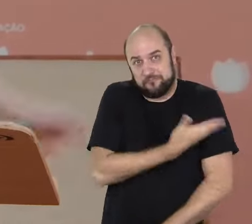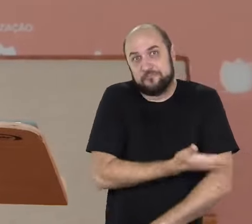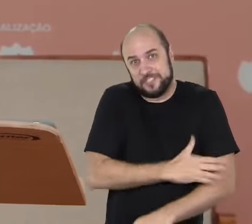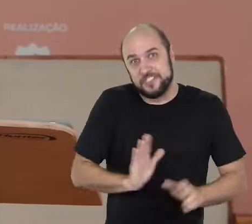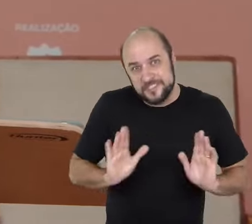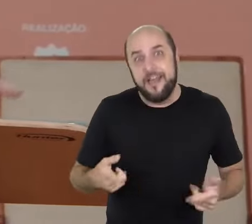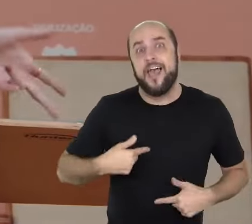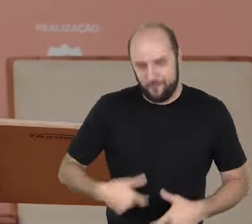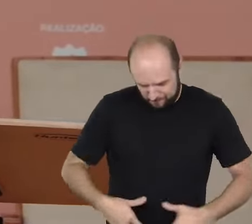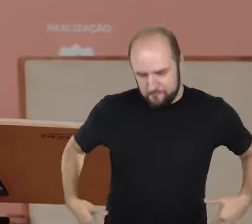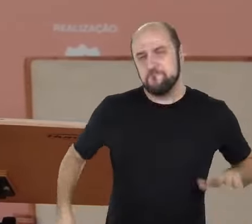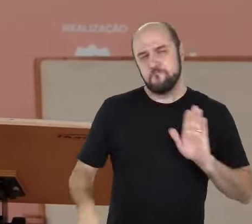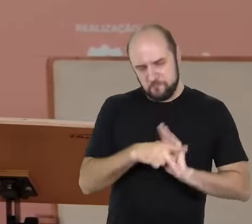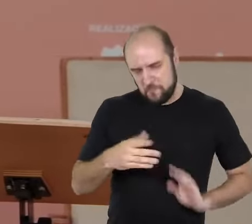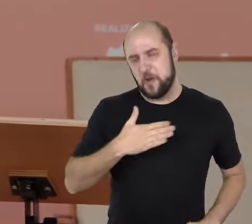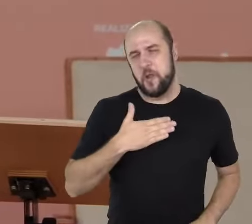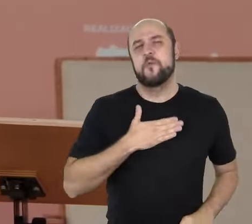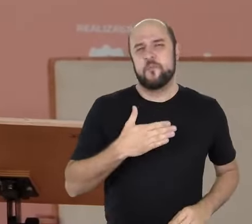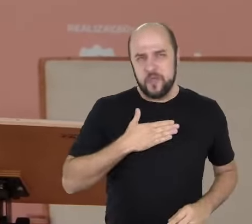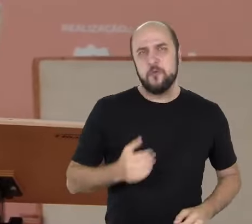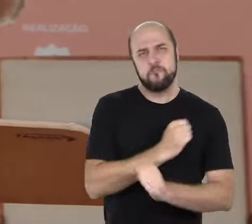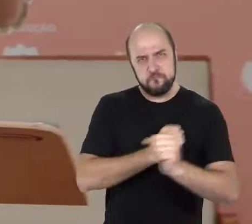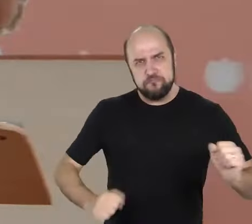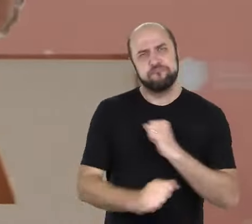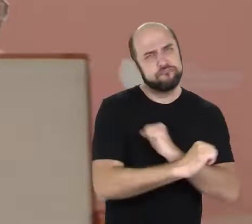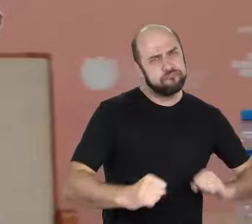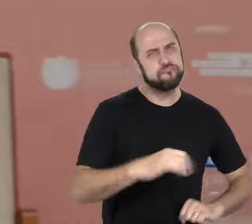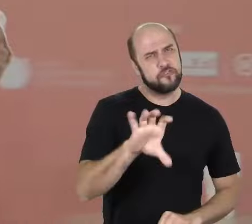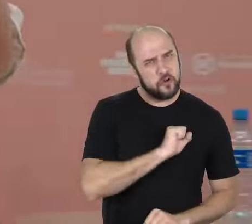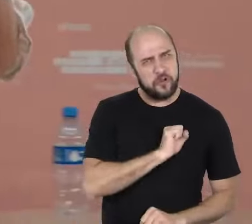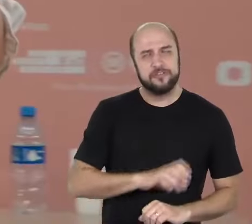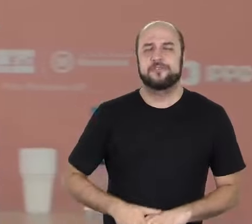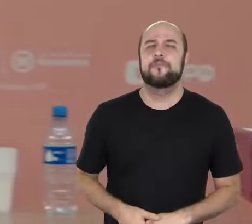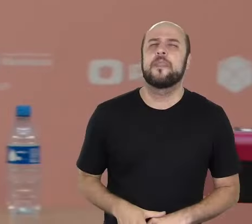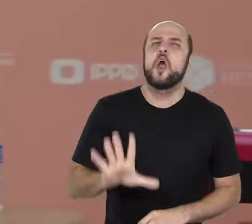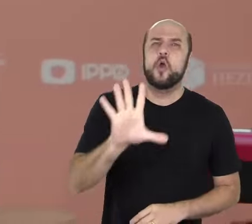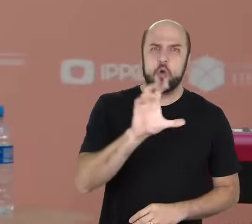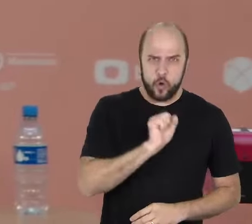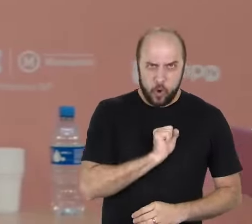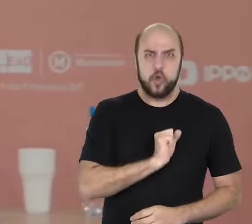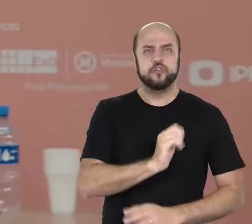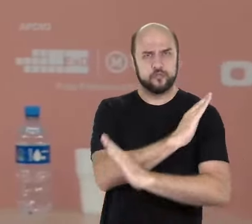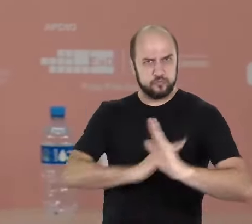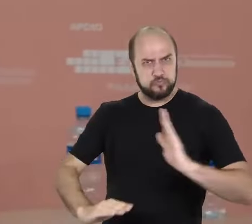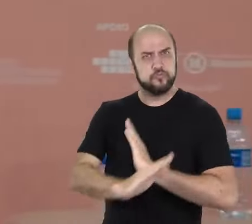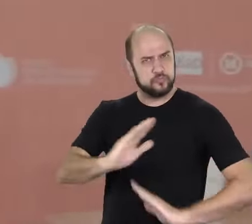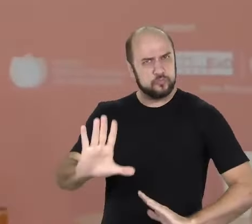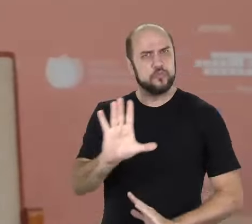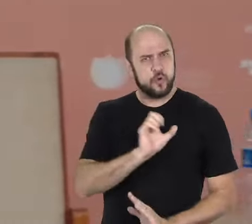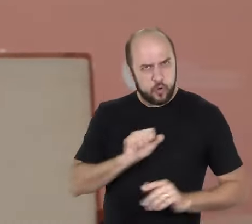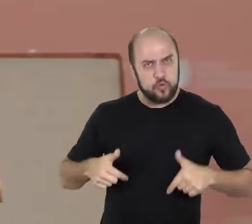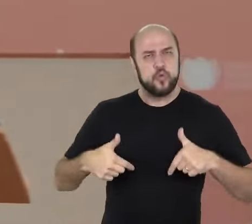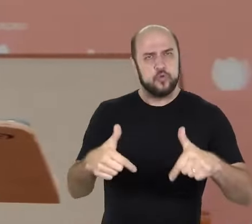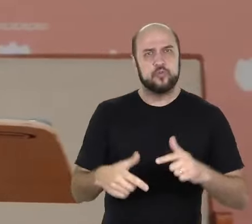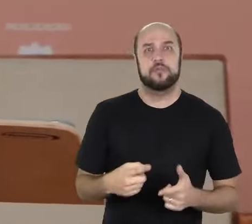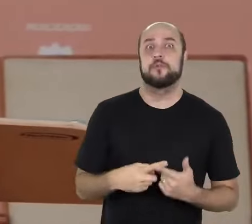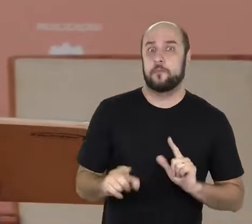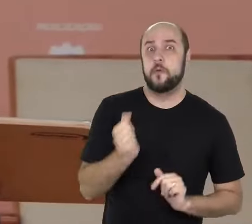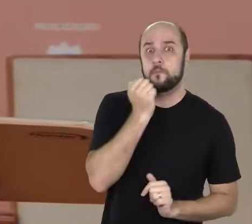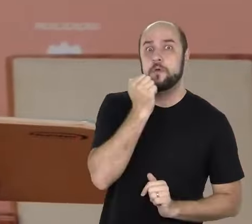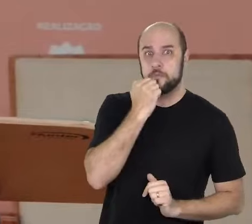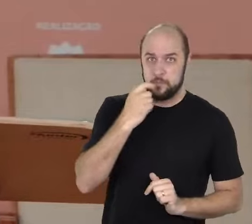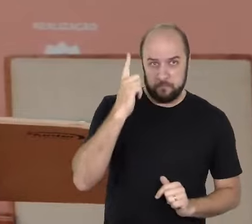Mas eu sou jiu-jiteira, entendeu? E eu gosto da arte marcial, da defesa pessoal. É muito legal. Mas a minha mãe me